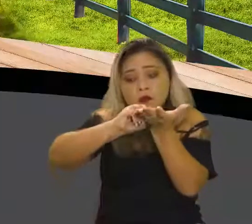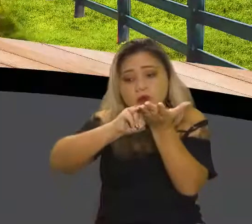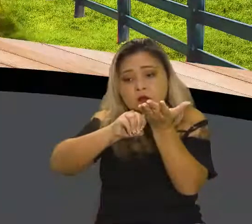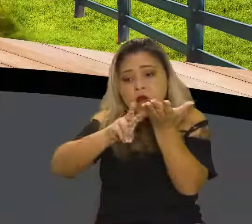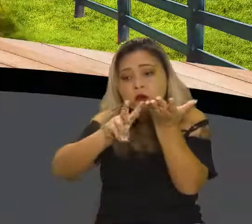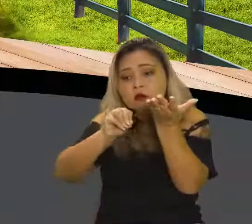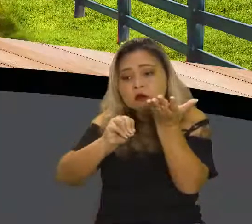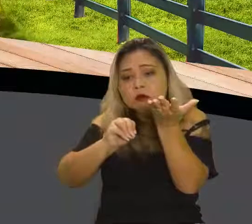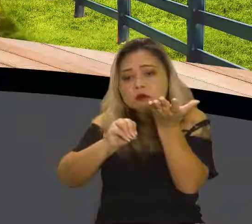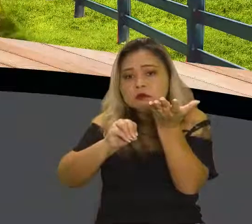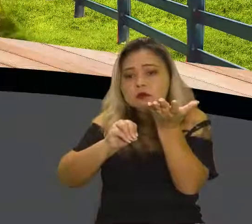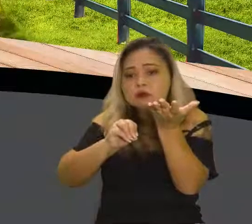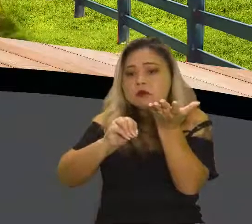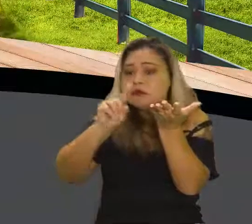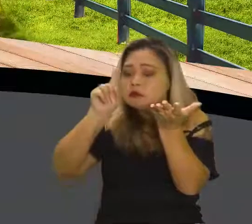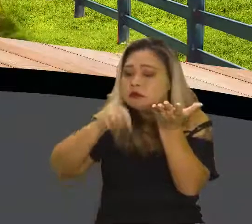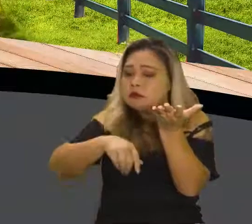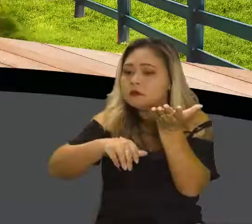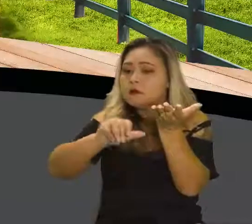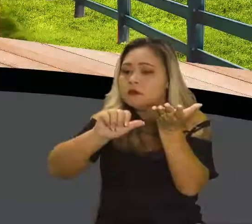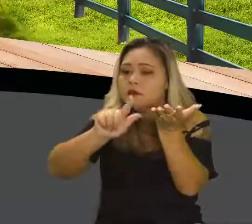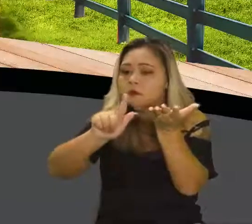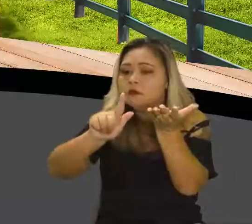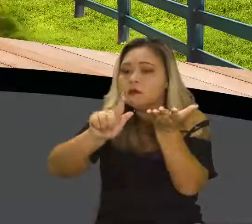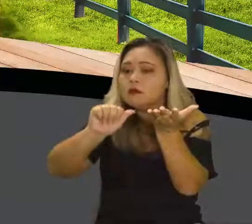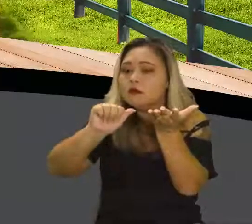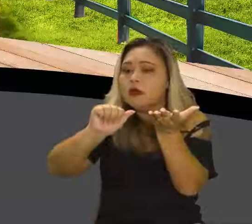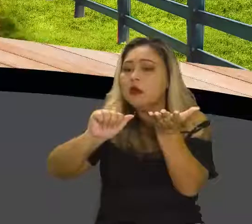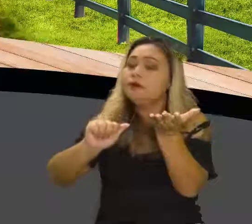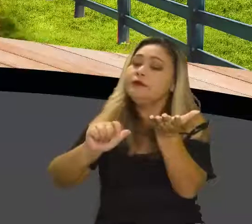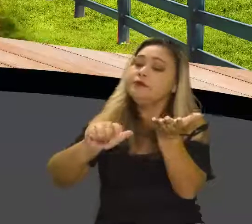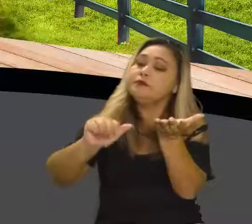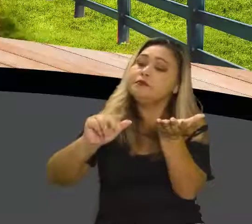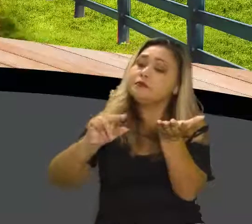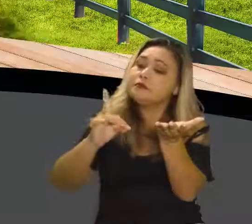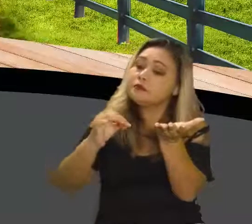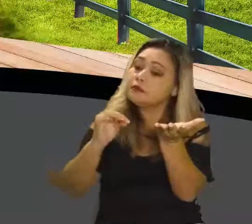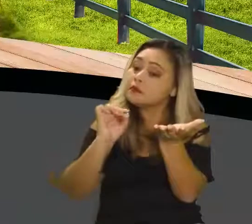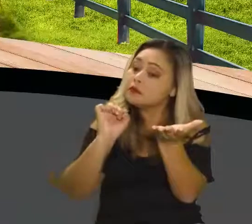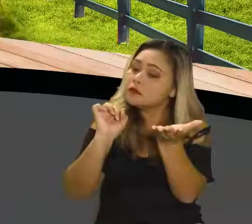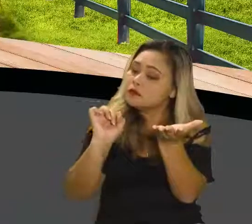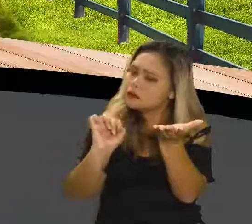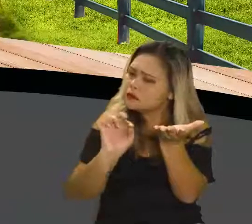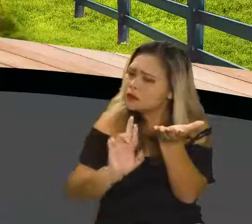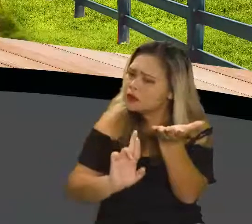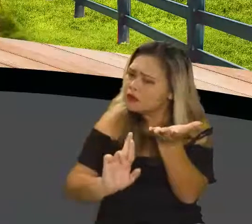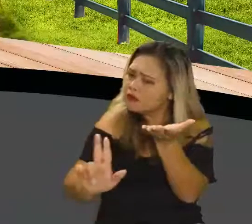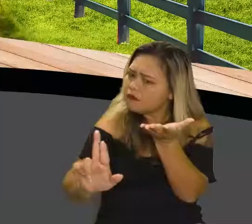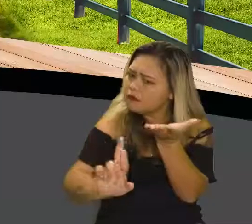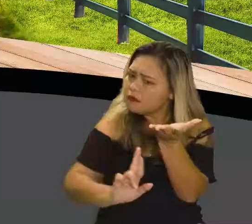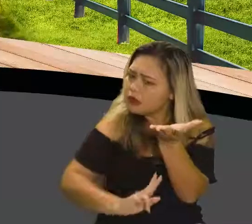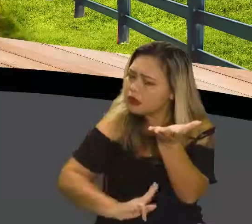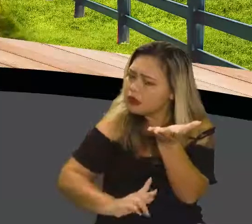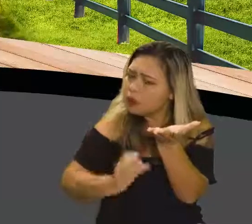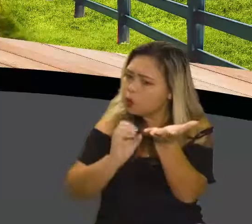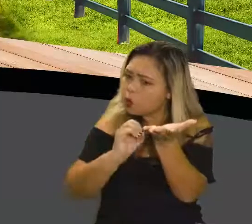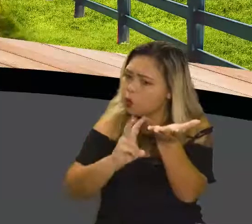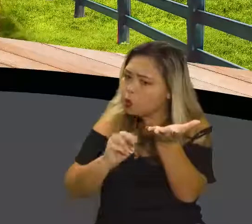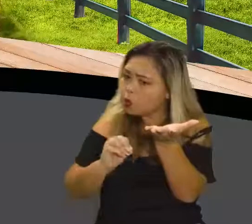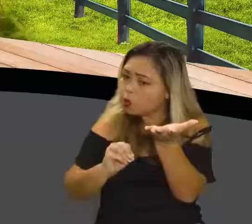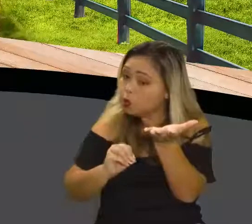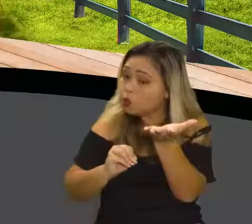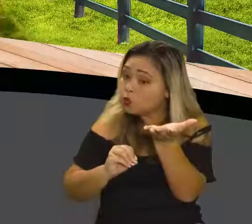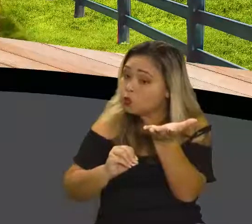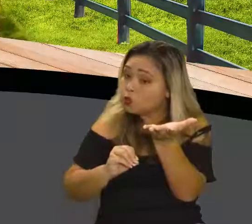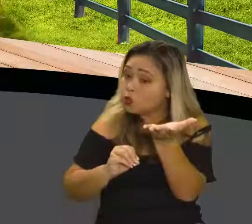o ovo de postura. Professor, anota aí, meu querido, tem diferença? Tem. O